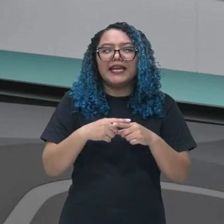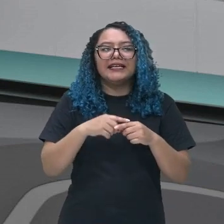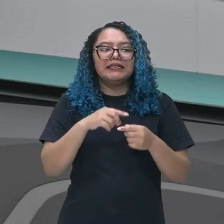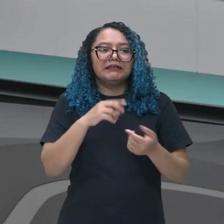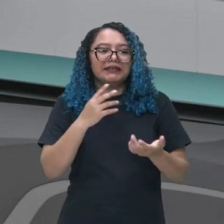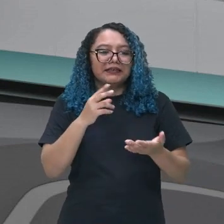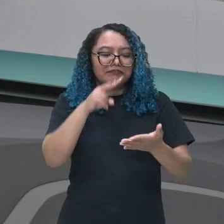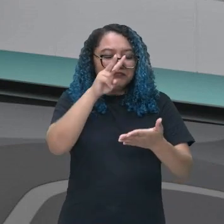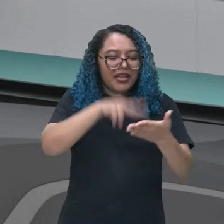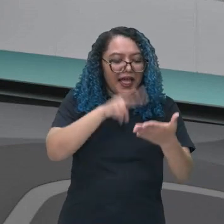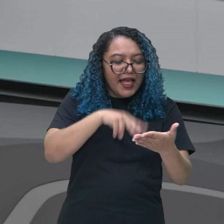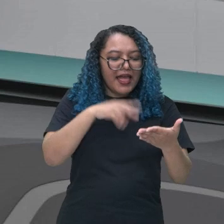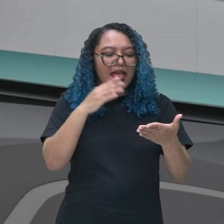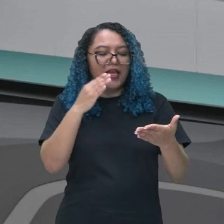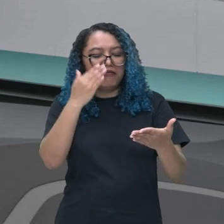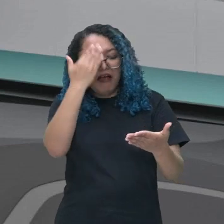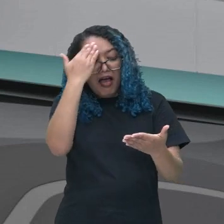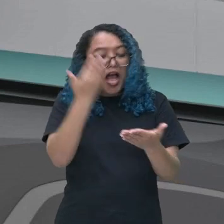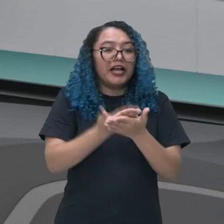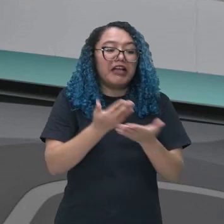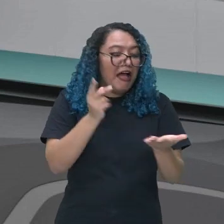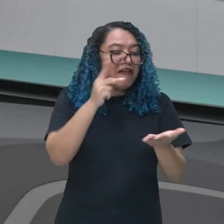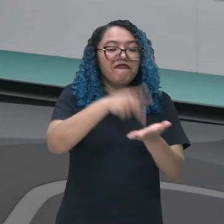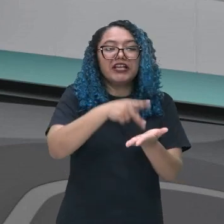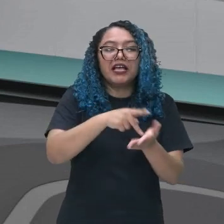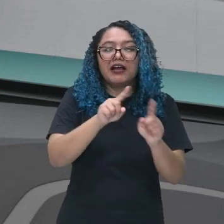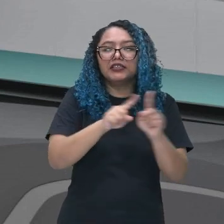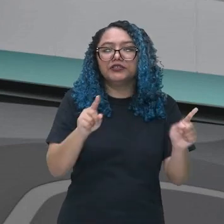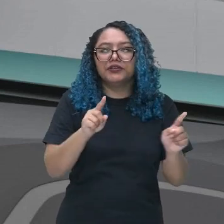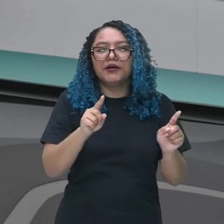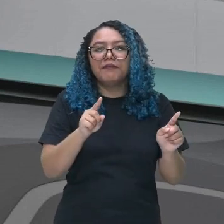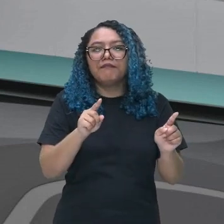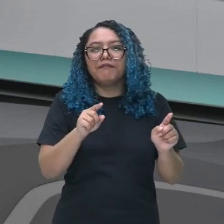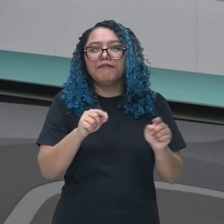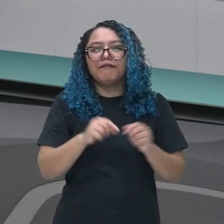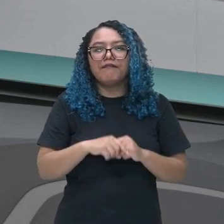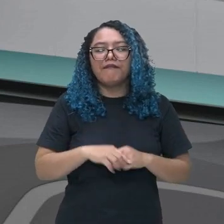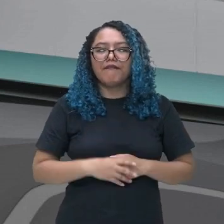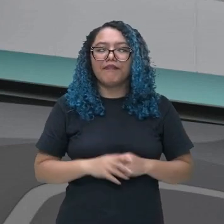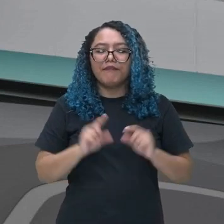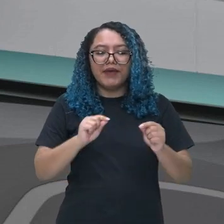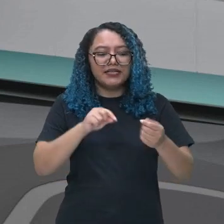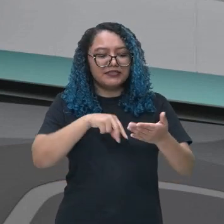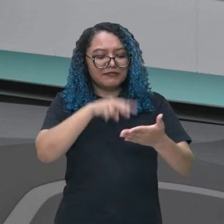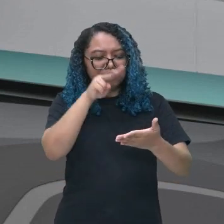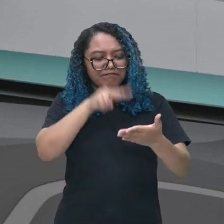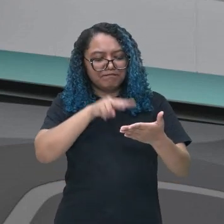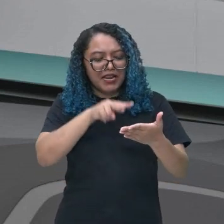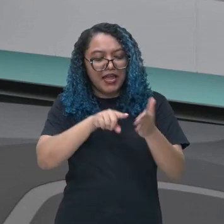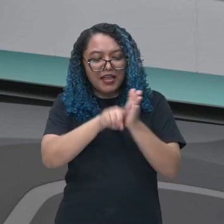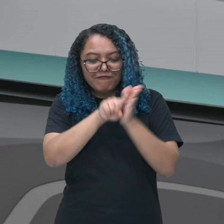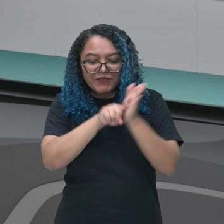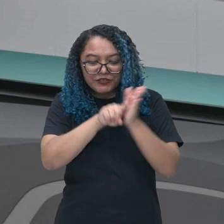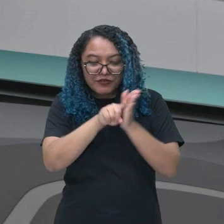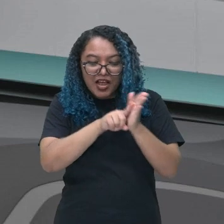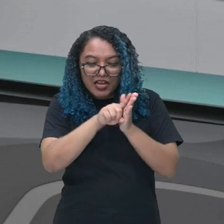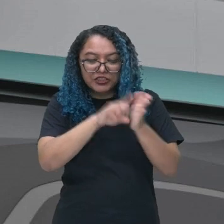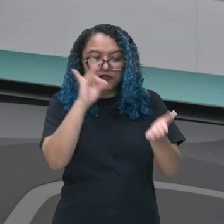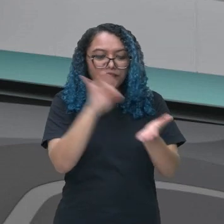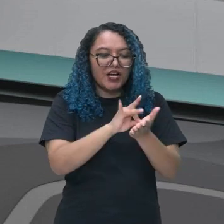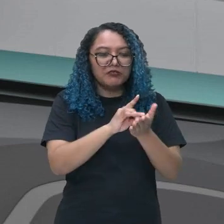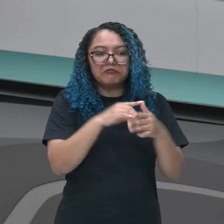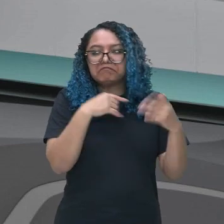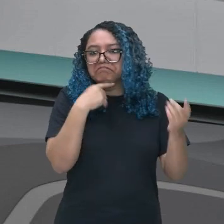lê, mas ninguém se preocupa, de fato, em verificar. Ah, a gente perde tempo,